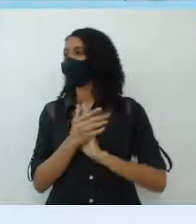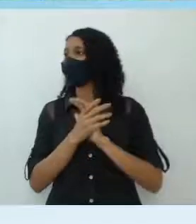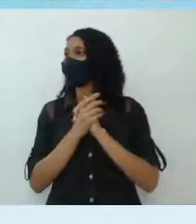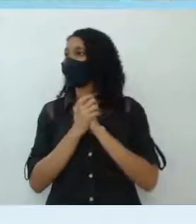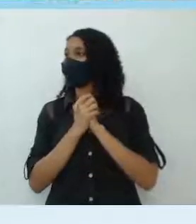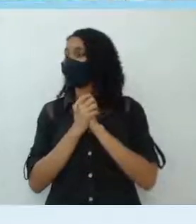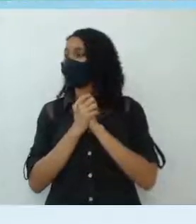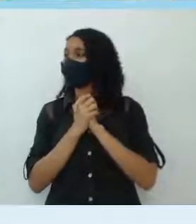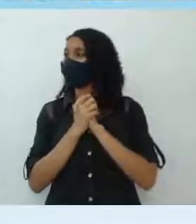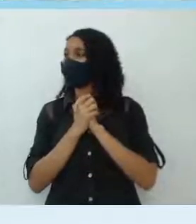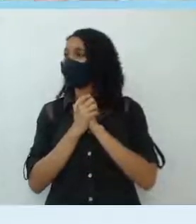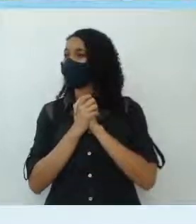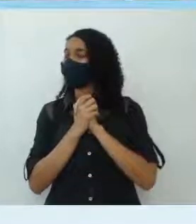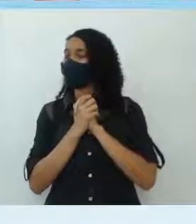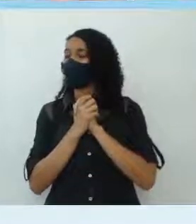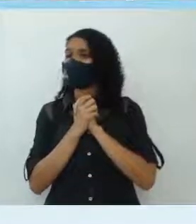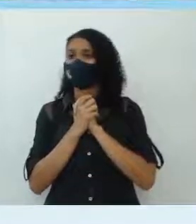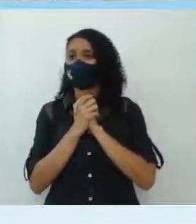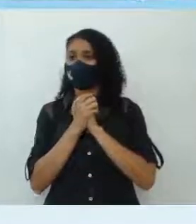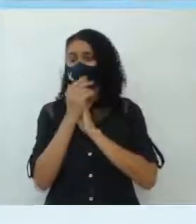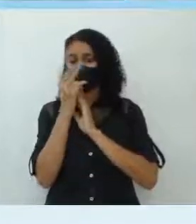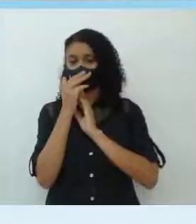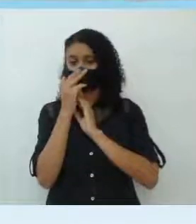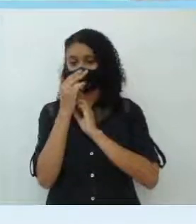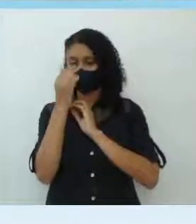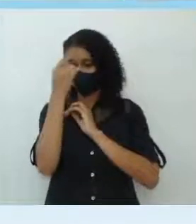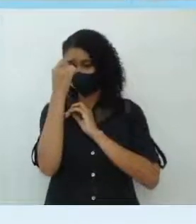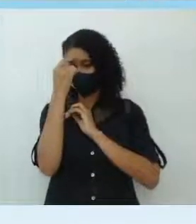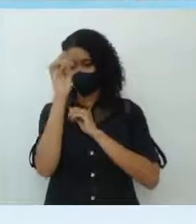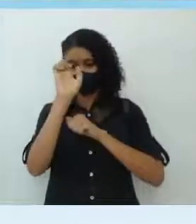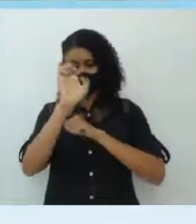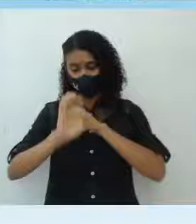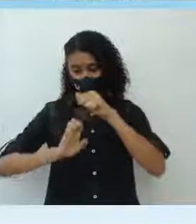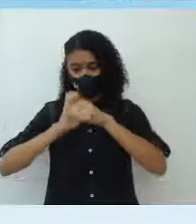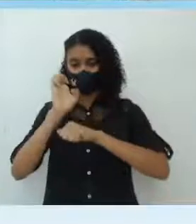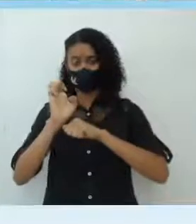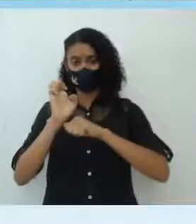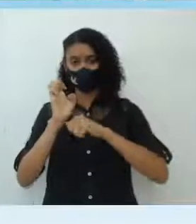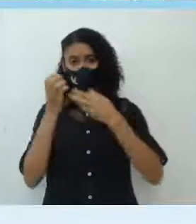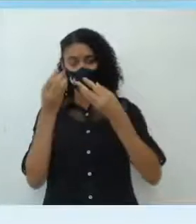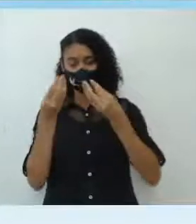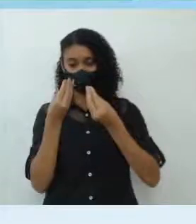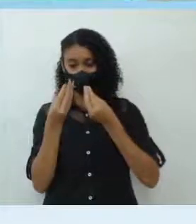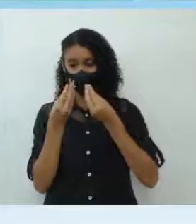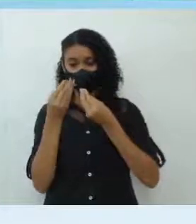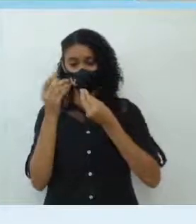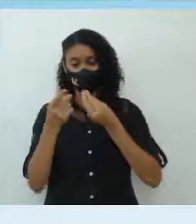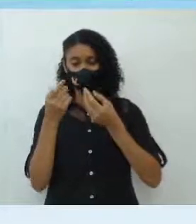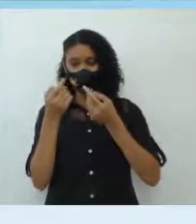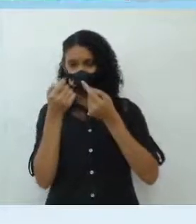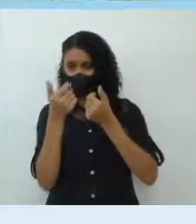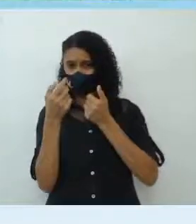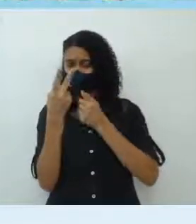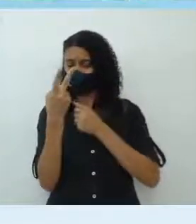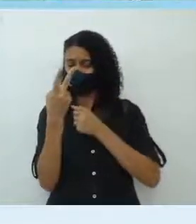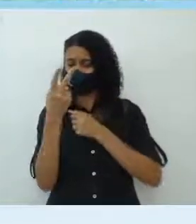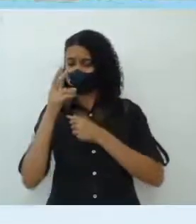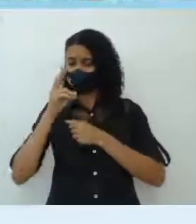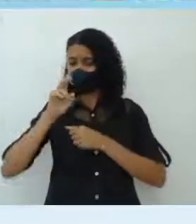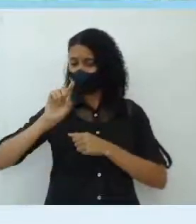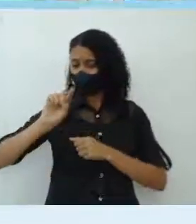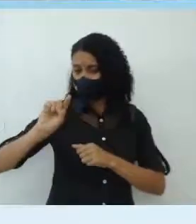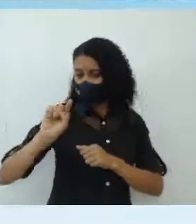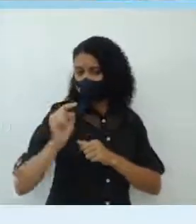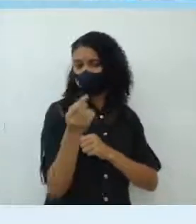mesmo raciocínio a gente aplica aos elétrons. Como os elétrons são quase 2.000 vezes mais leves